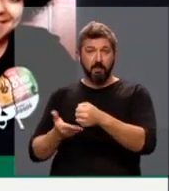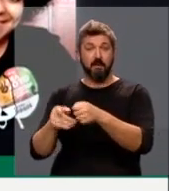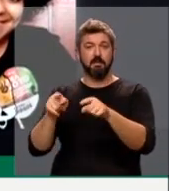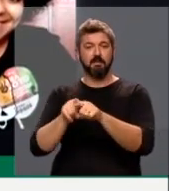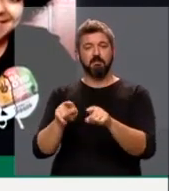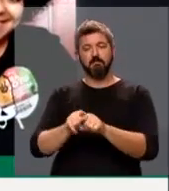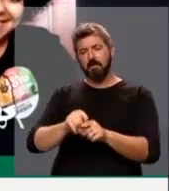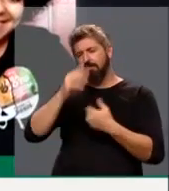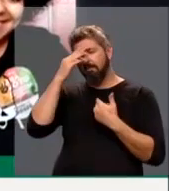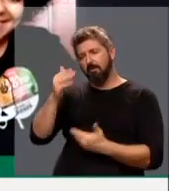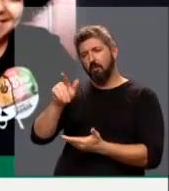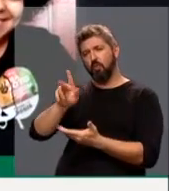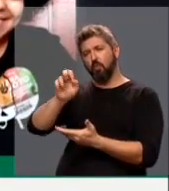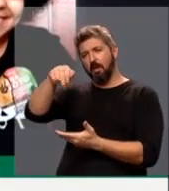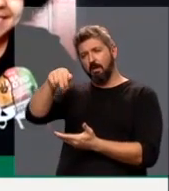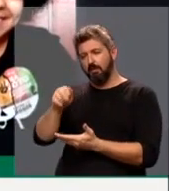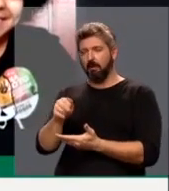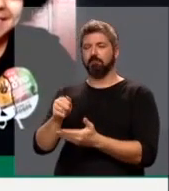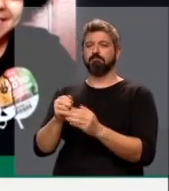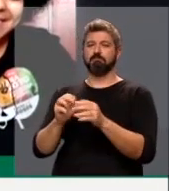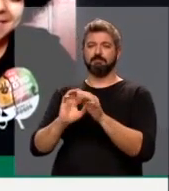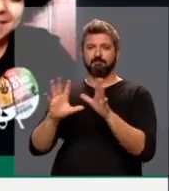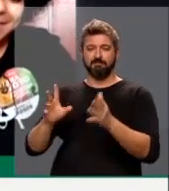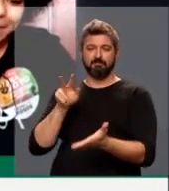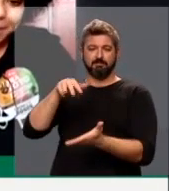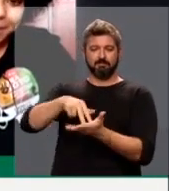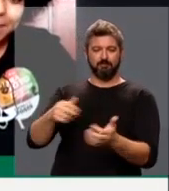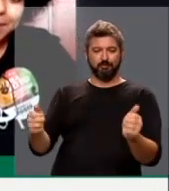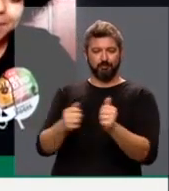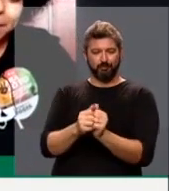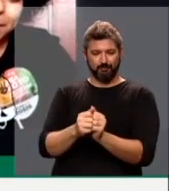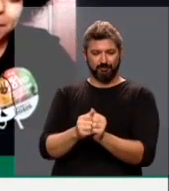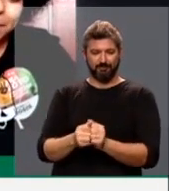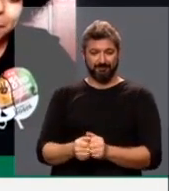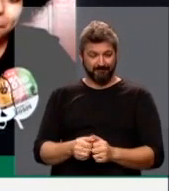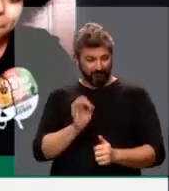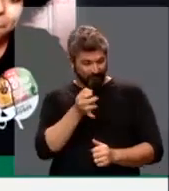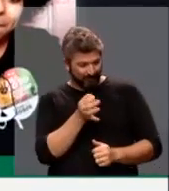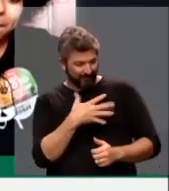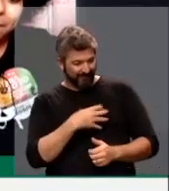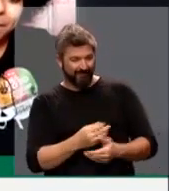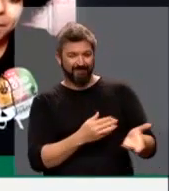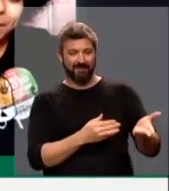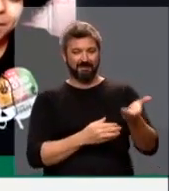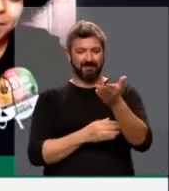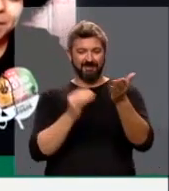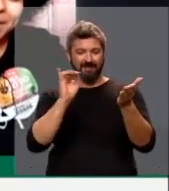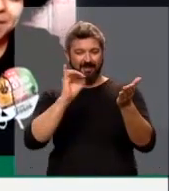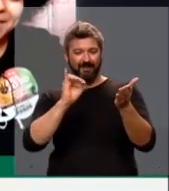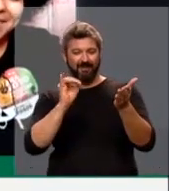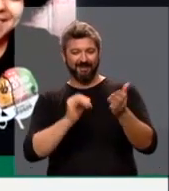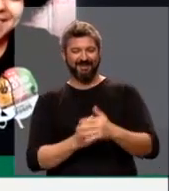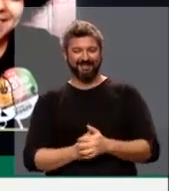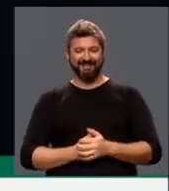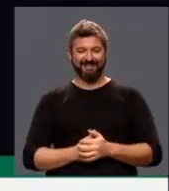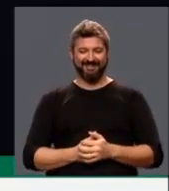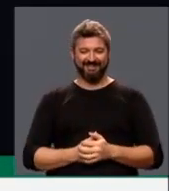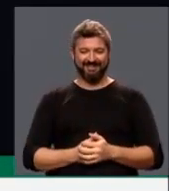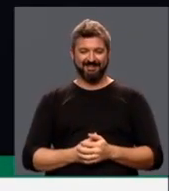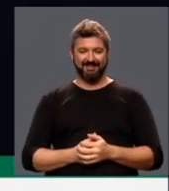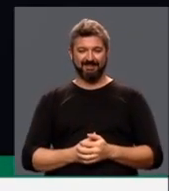Luana, agradeço a sua disponibilidade para estar conosco. Né, filha? Dá um oi para todo mundo.